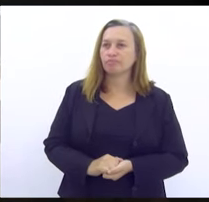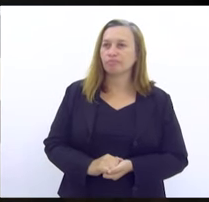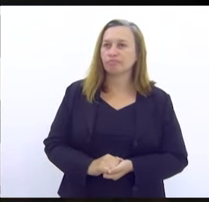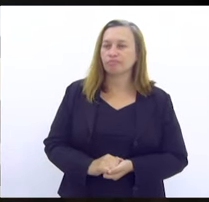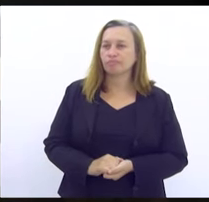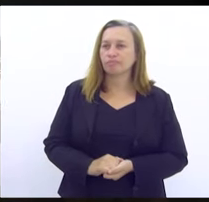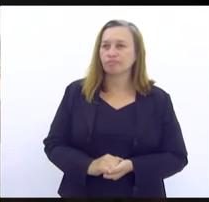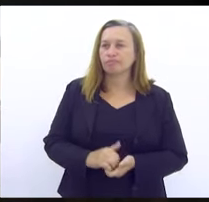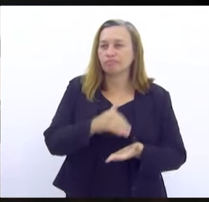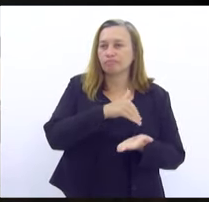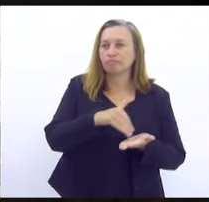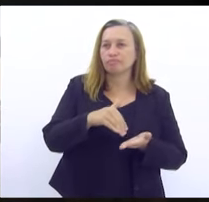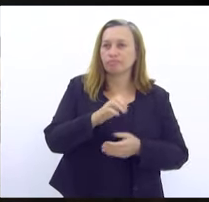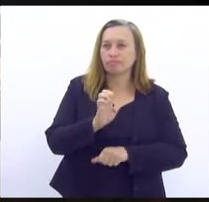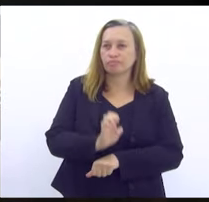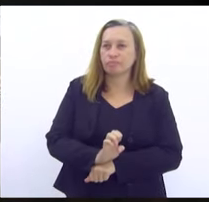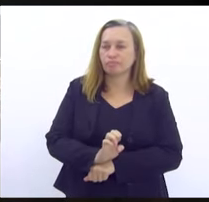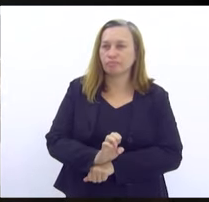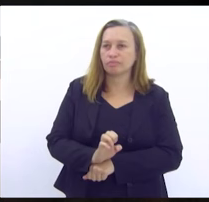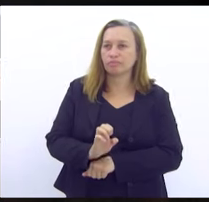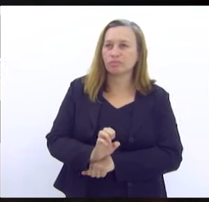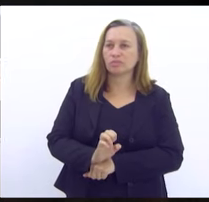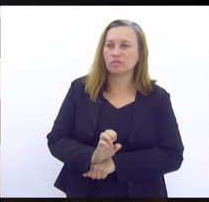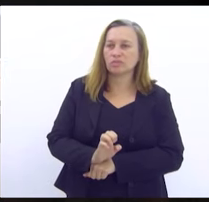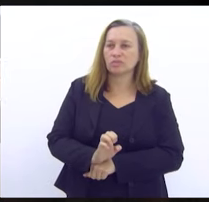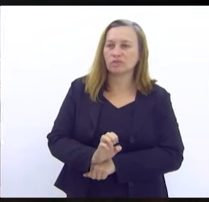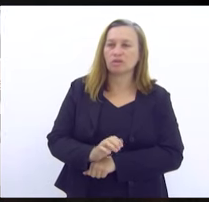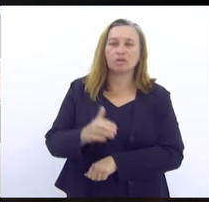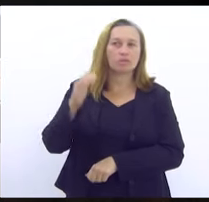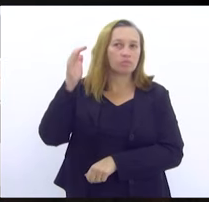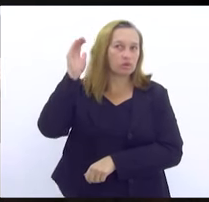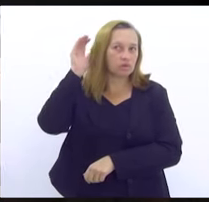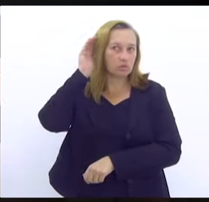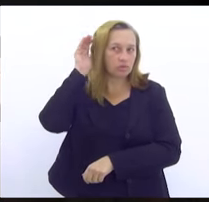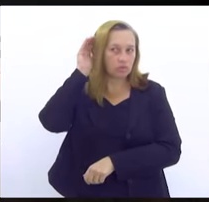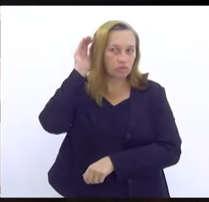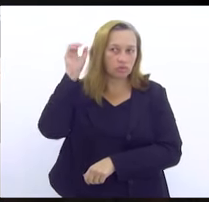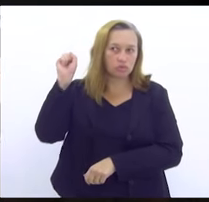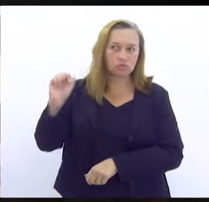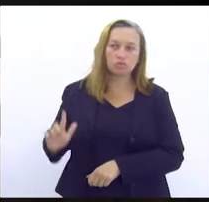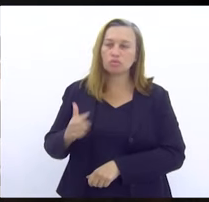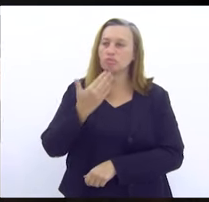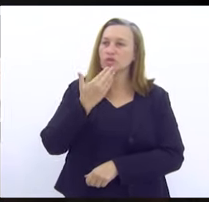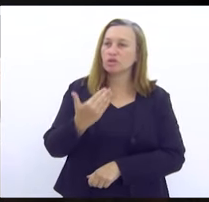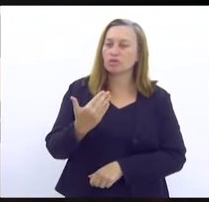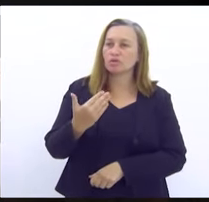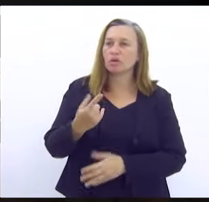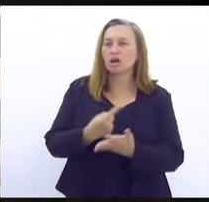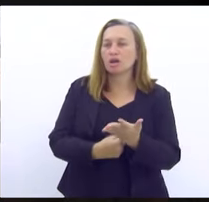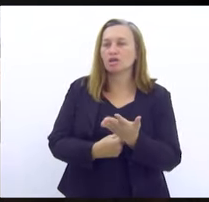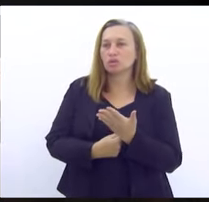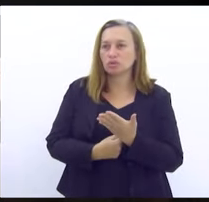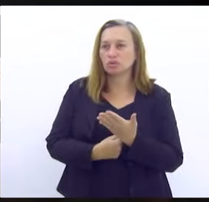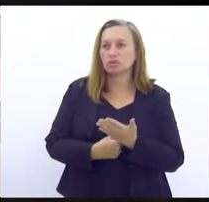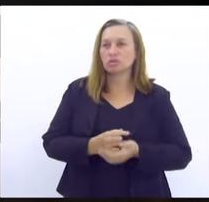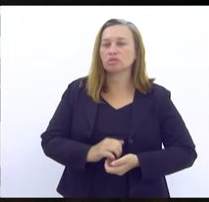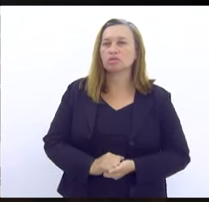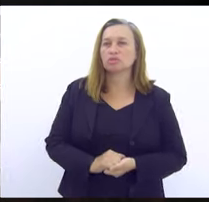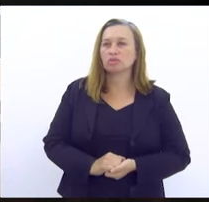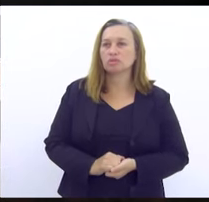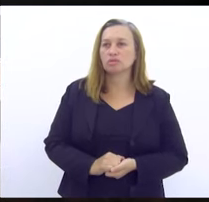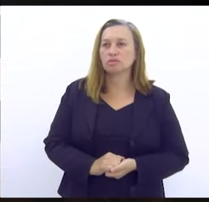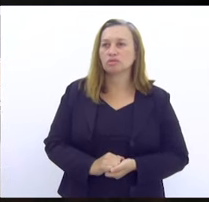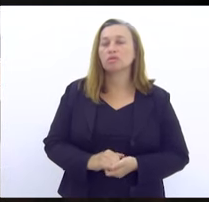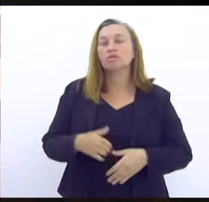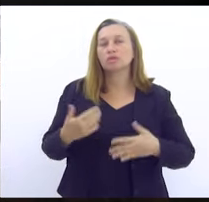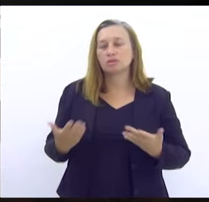de uma secretária de Estado lá no Mato Grosso do Sul, que inclusive nos pediu ajuda para a remoção do corpo. Então